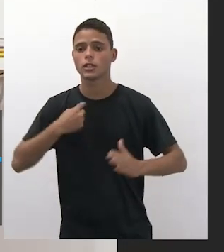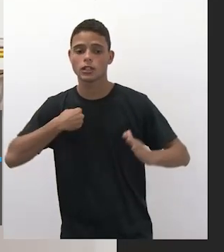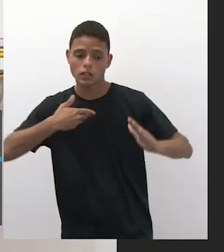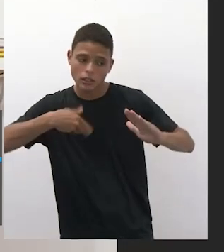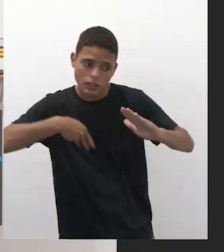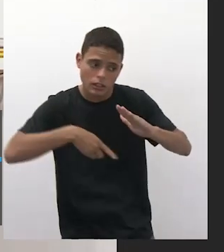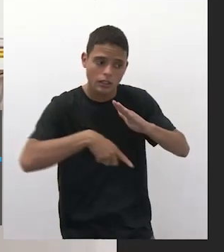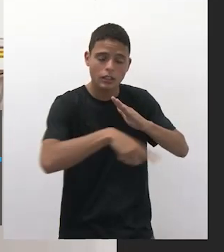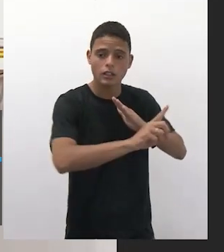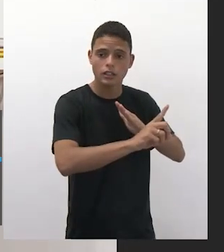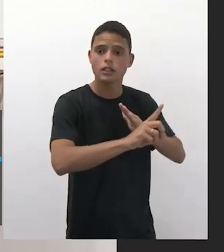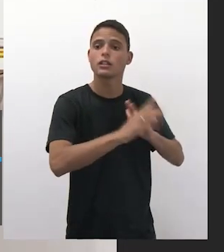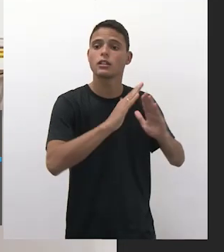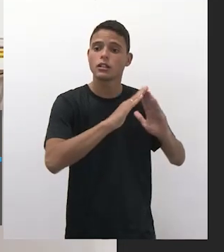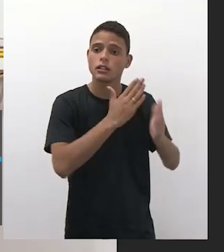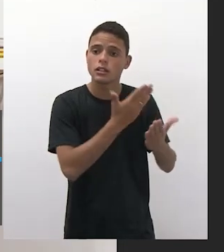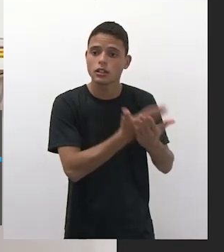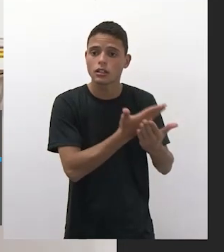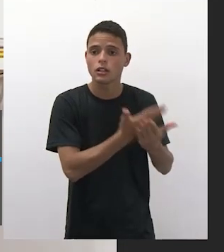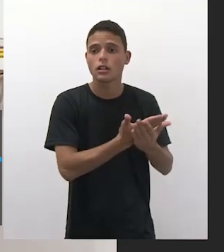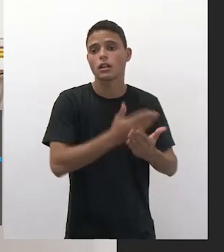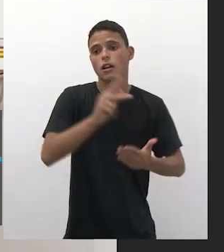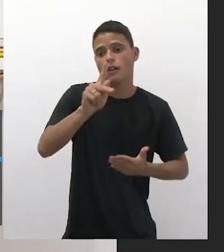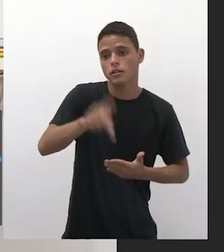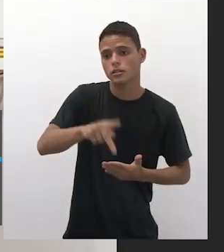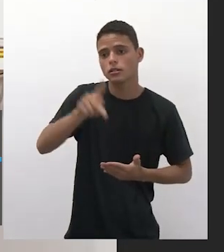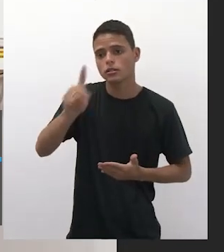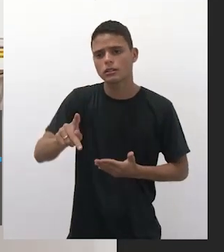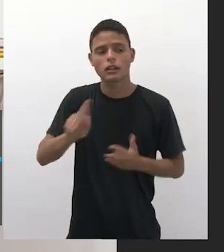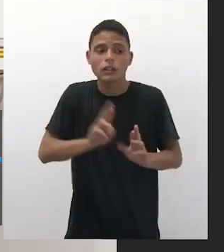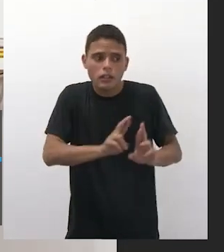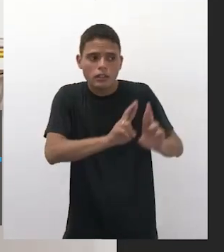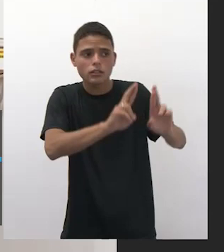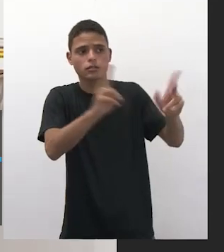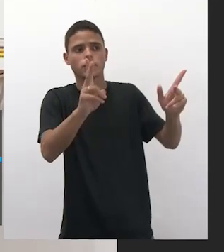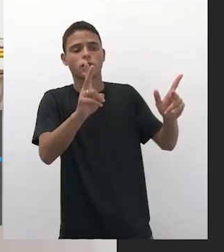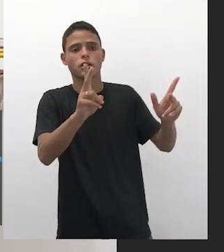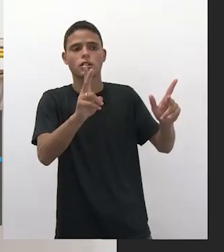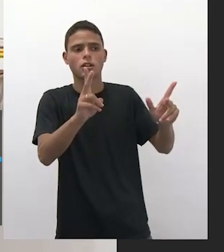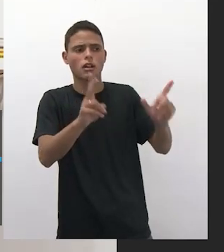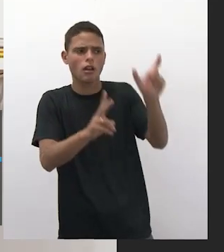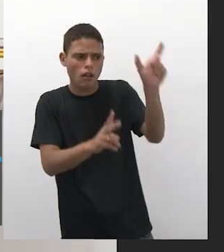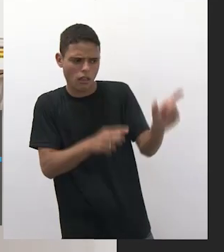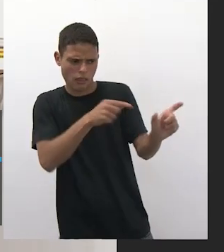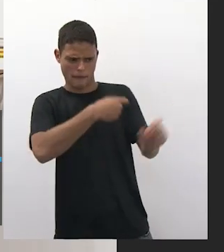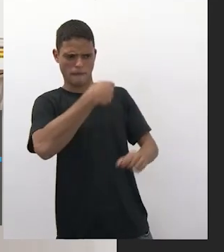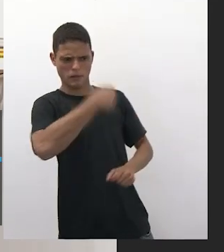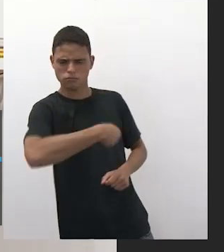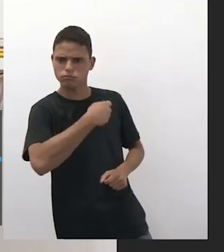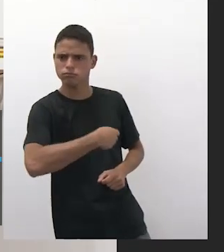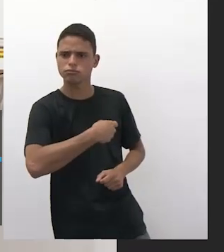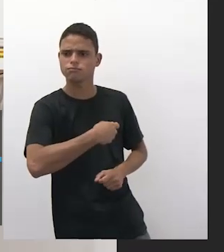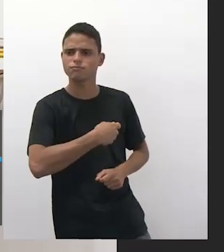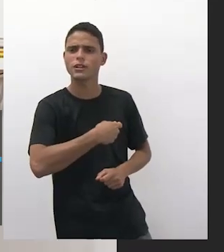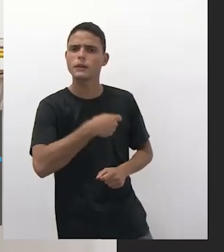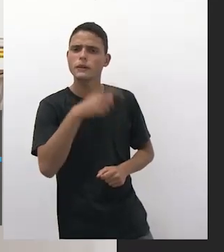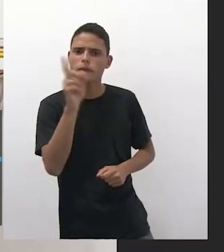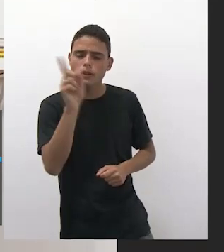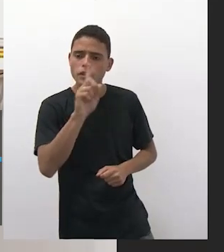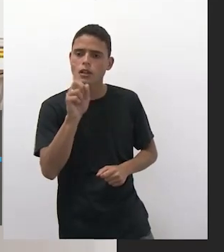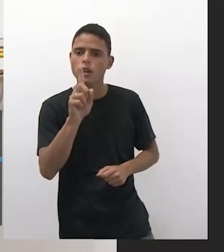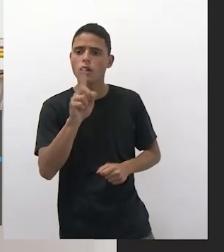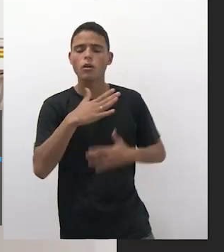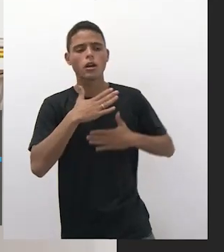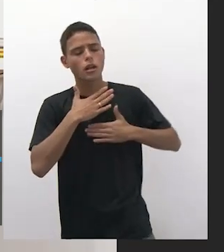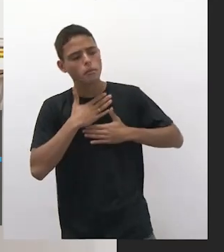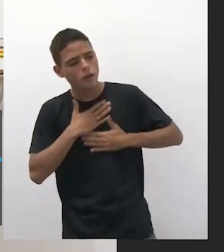aula, a professora era totalmente diferente. Ela não era tão rígida assim, era uma professora bem